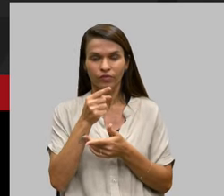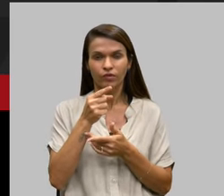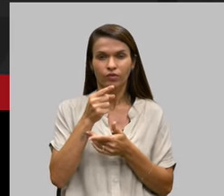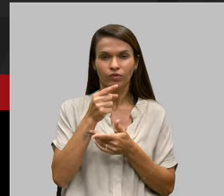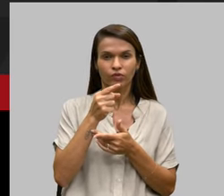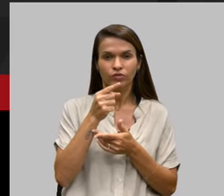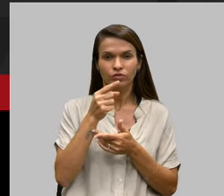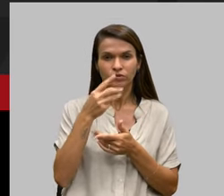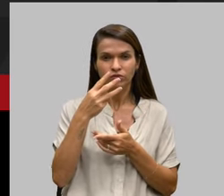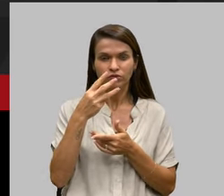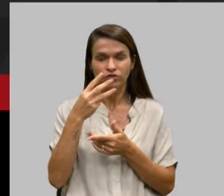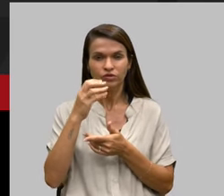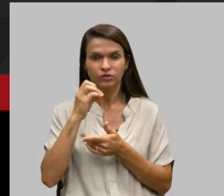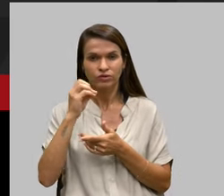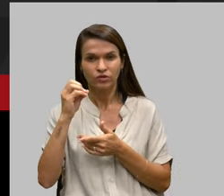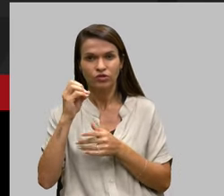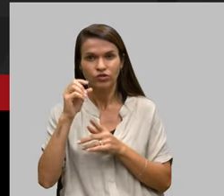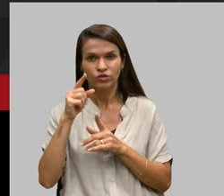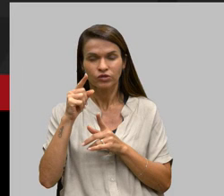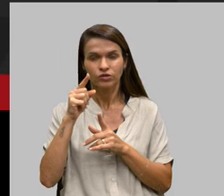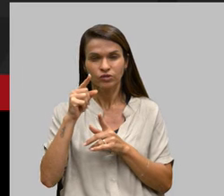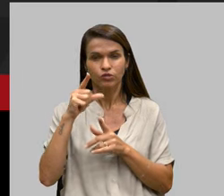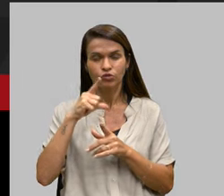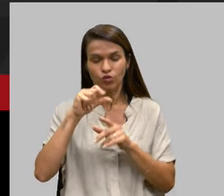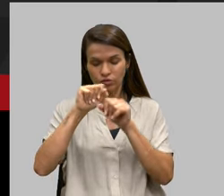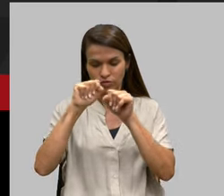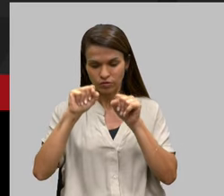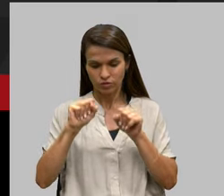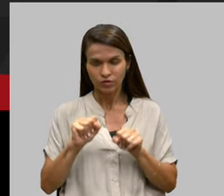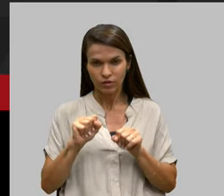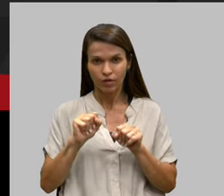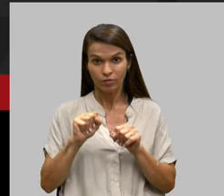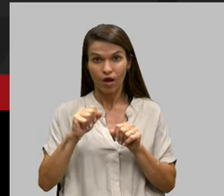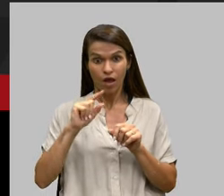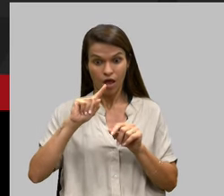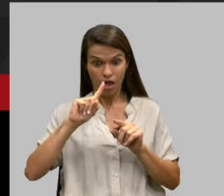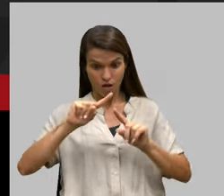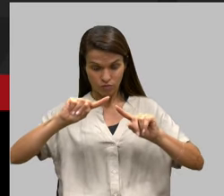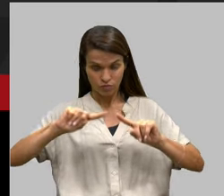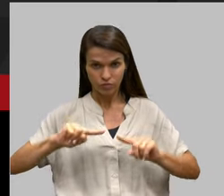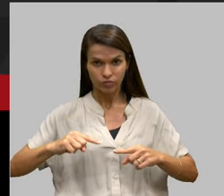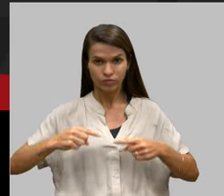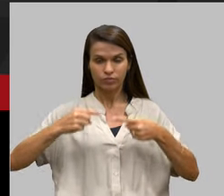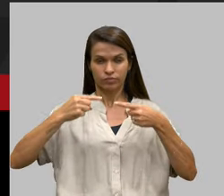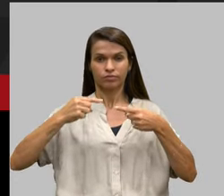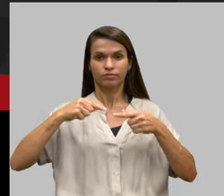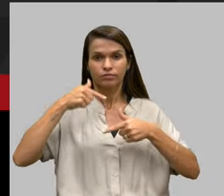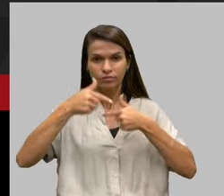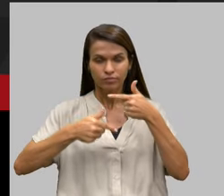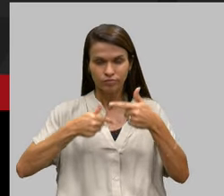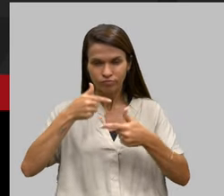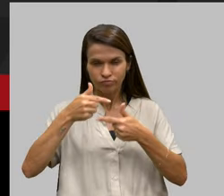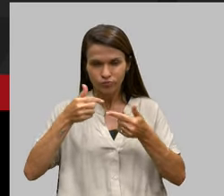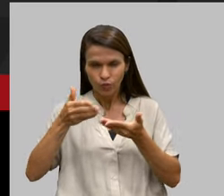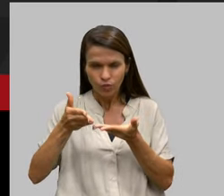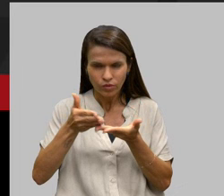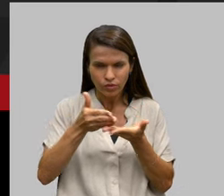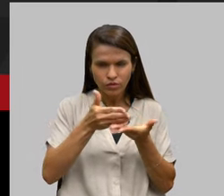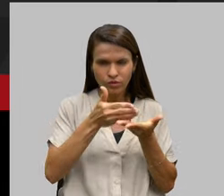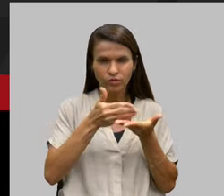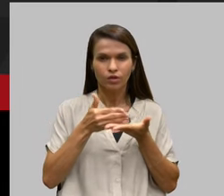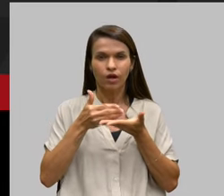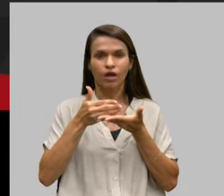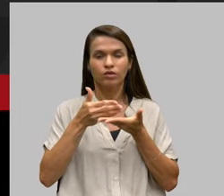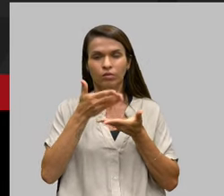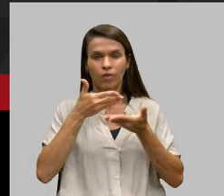de Déficit atuarial do nossos sistemas então é um grande desafio a gente trabalhar com esses déficits a gente melhorar